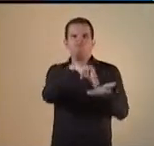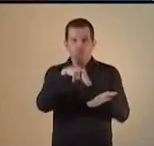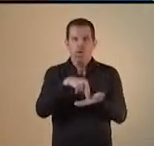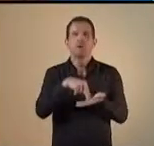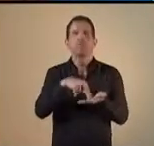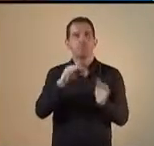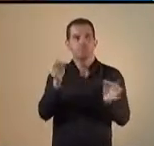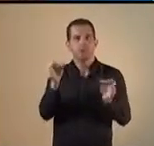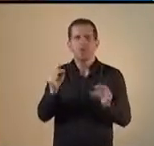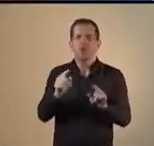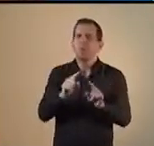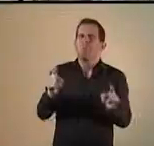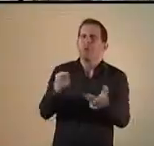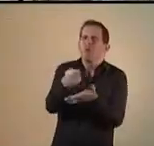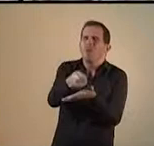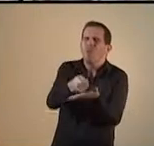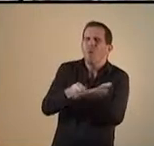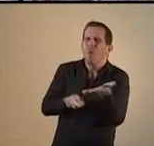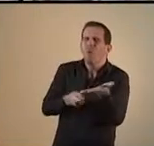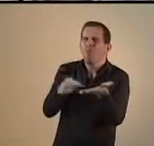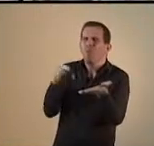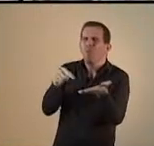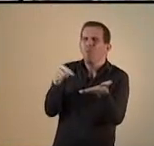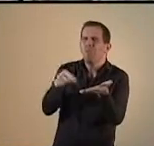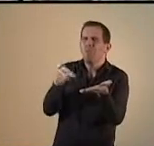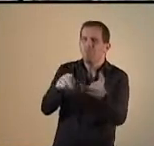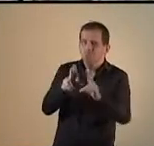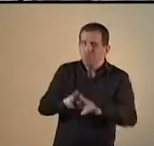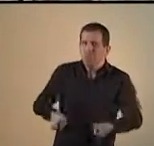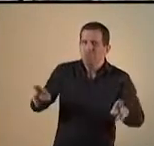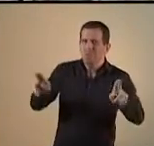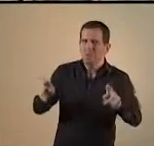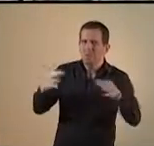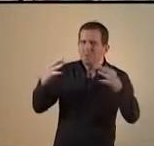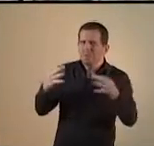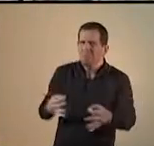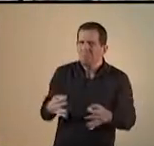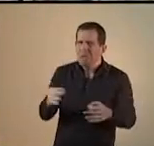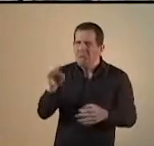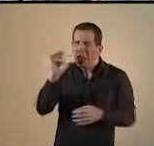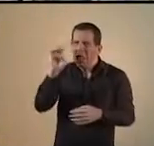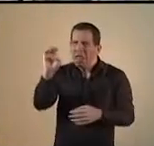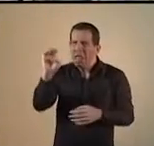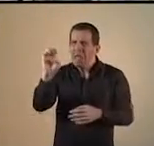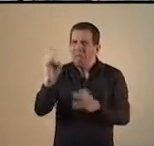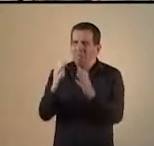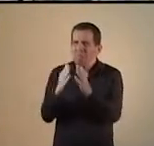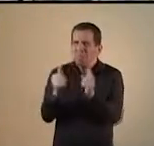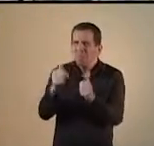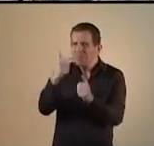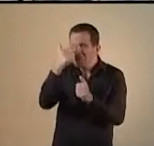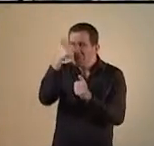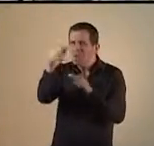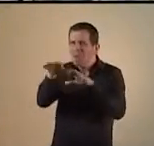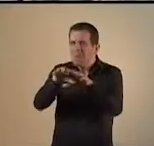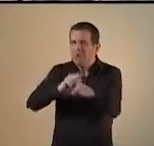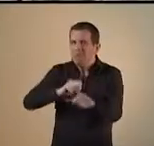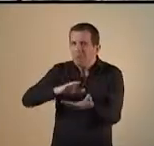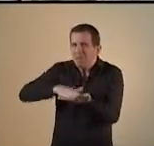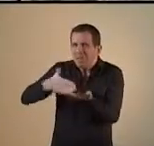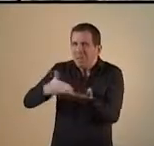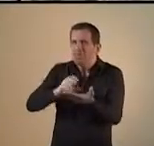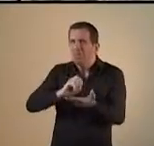E o concurso na Universidade Federal de Santa Catarina é só para quem tem curso superior ou não? Infelizmente, hoje